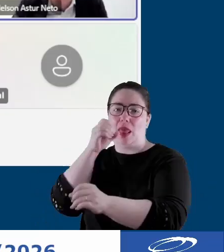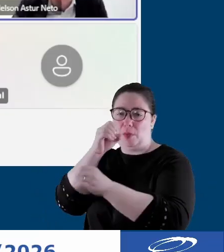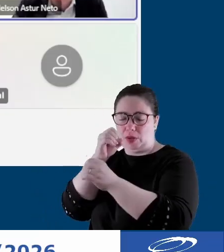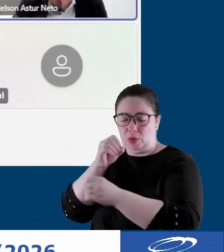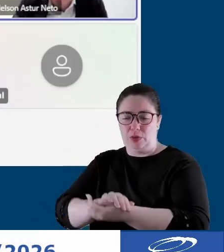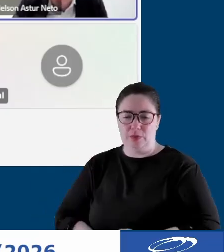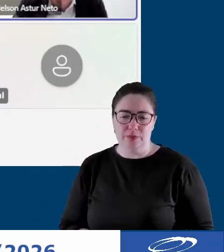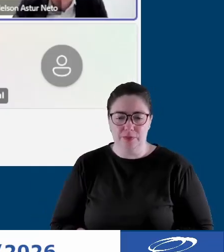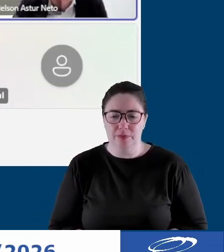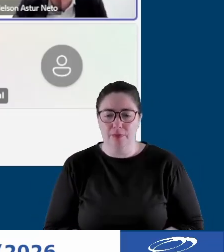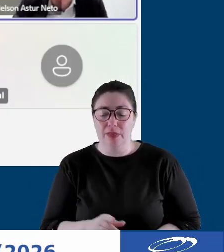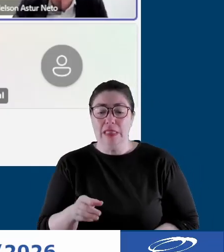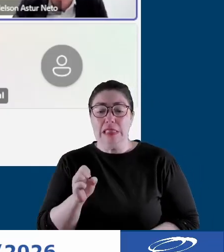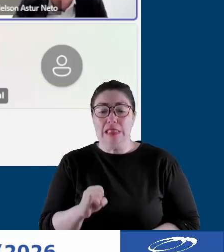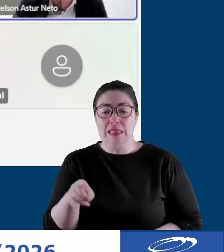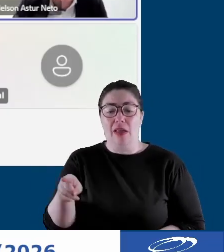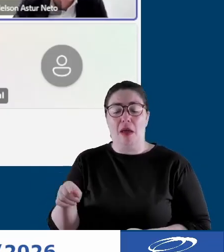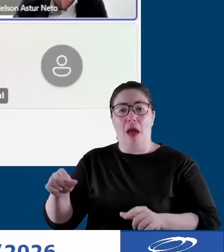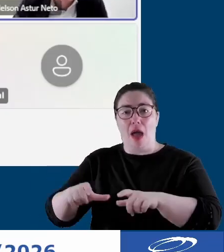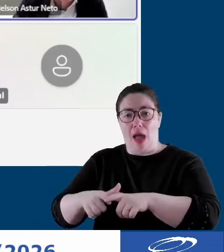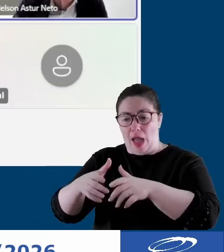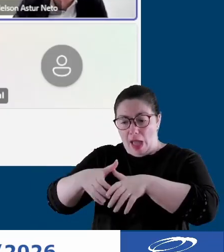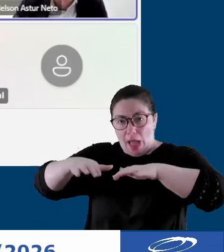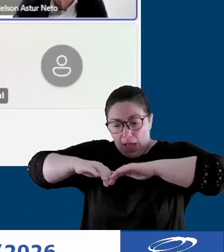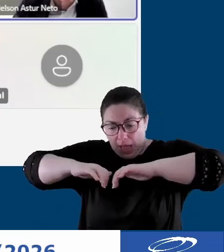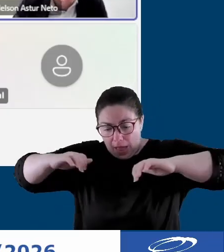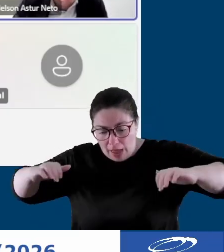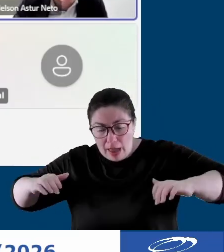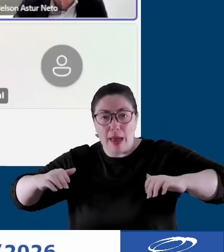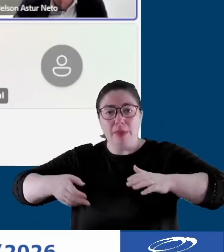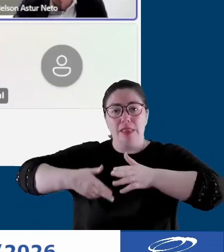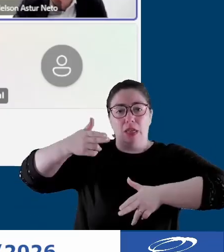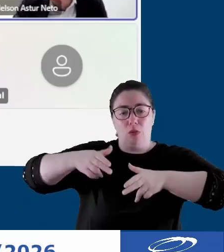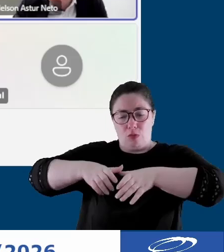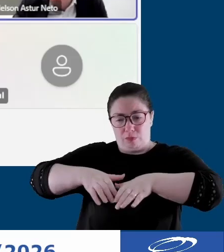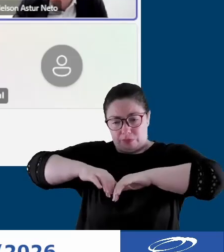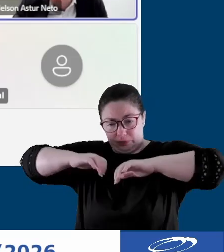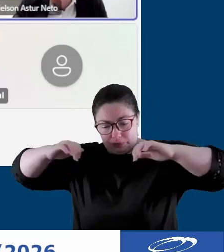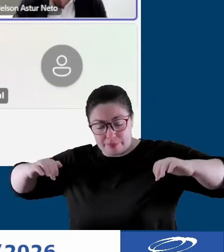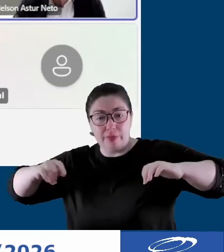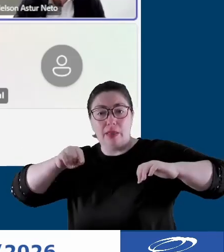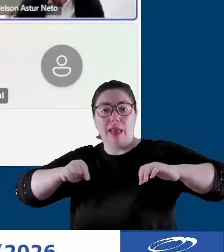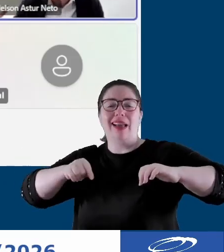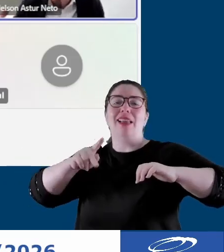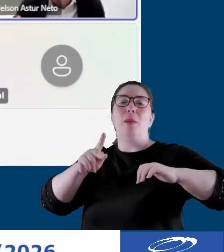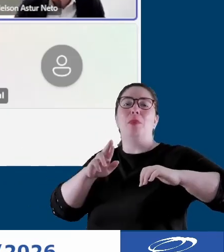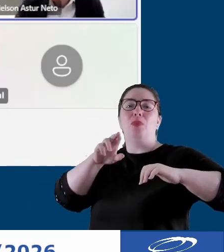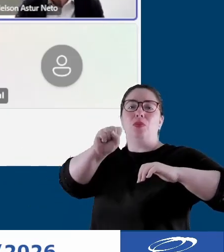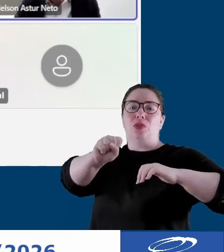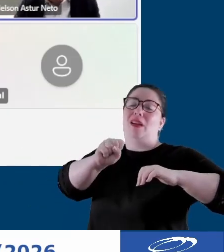a fáscia e você tem a visualização de pus vindo de planos profundos, tem que ser aberto